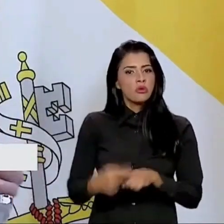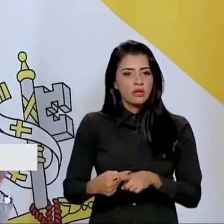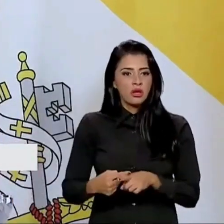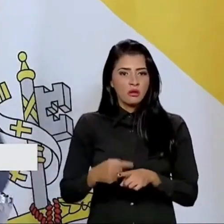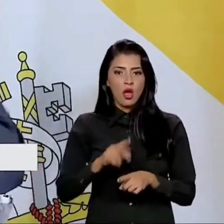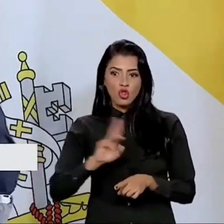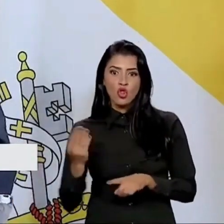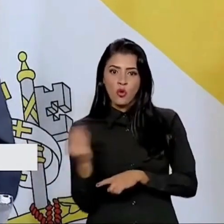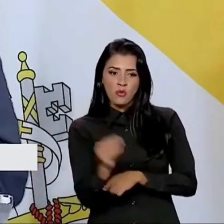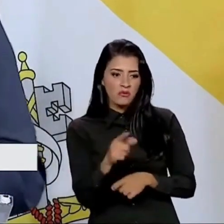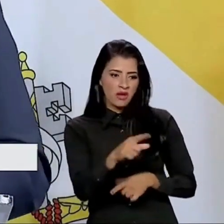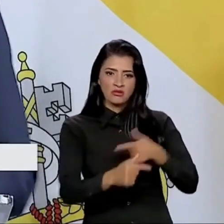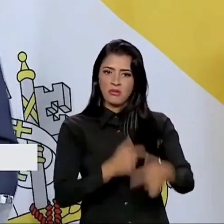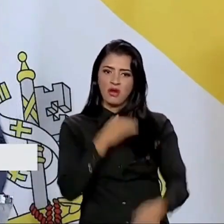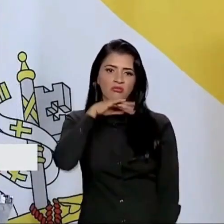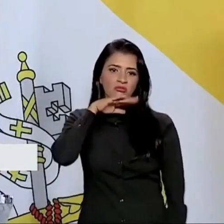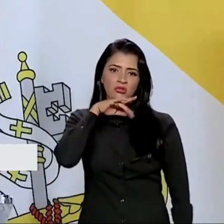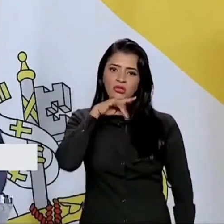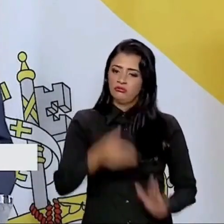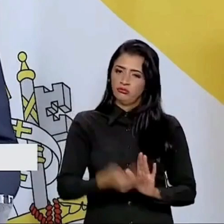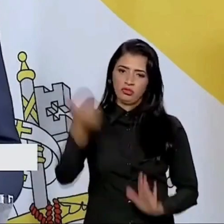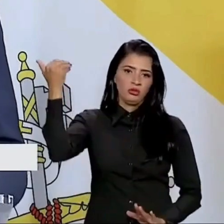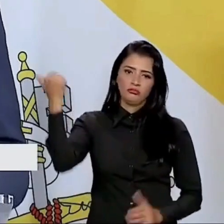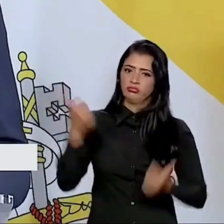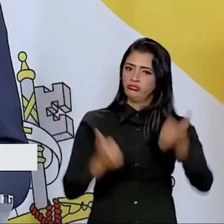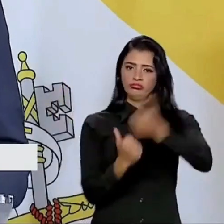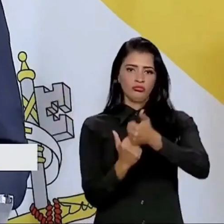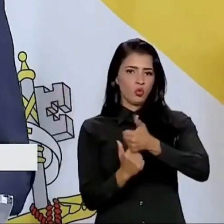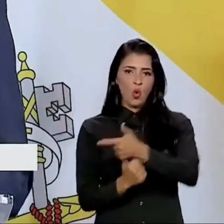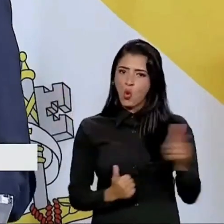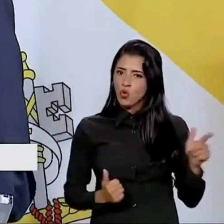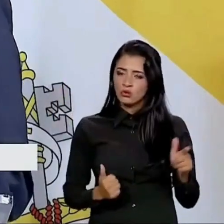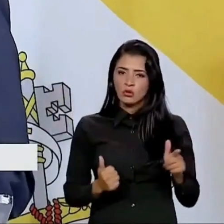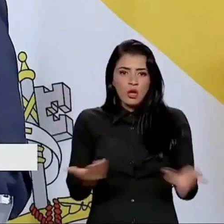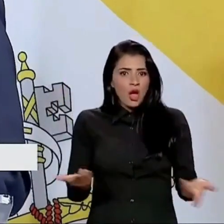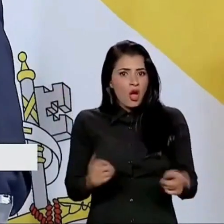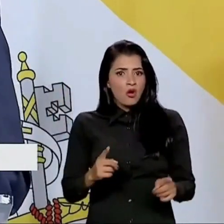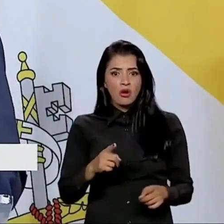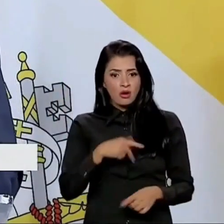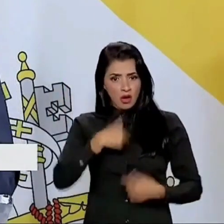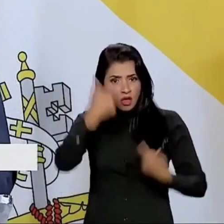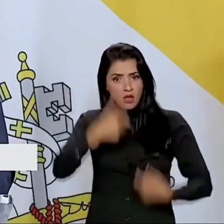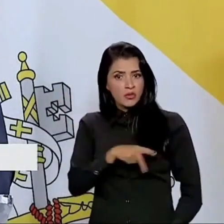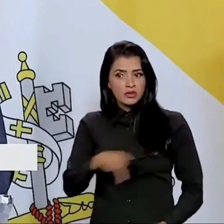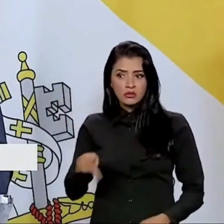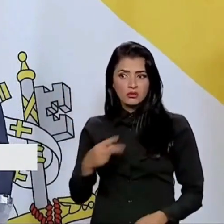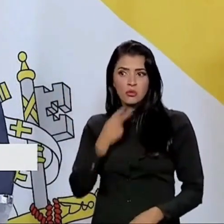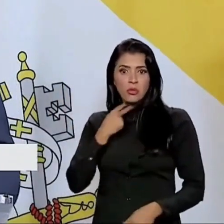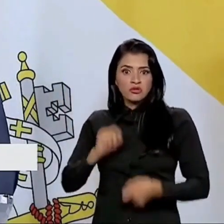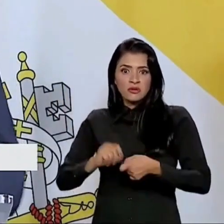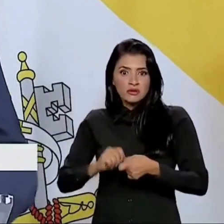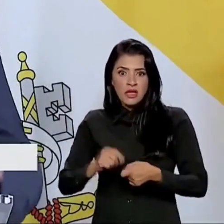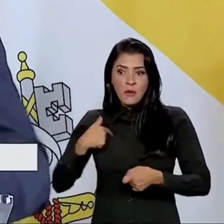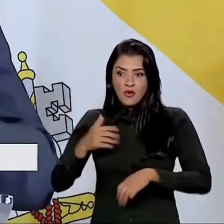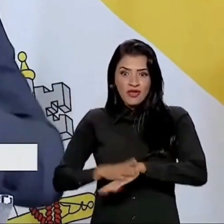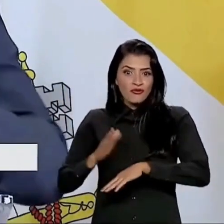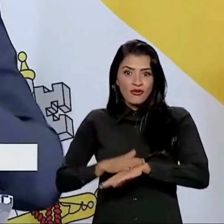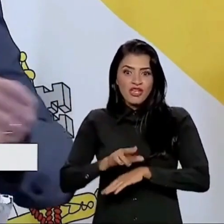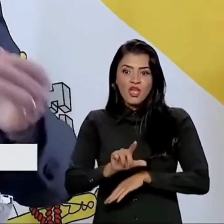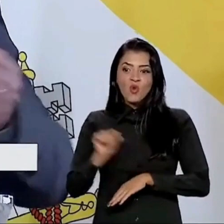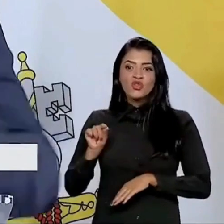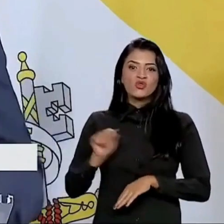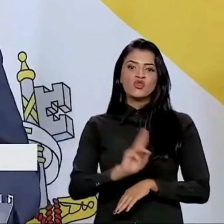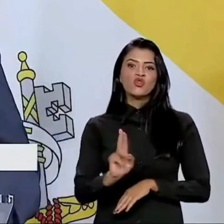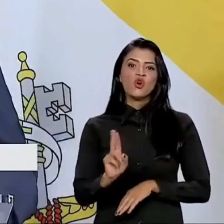não está fazendo o trabalho bom, afasta ele. Agora não. Agora o presidente não pode fazer nada porque ele não foi indicado pelo presidente,